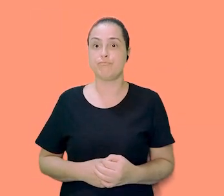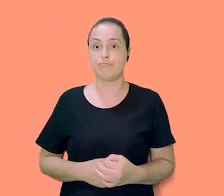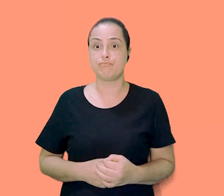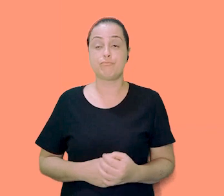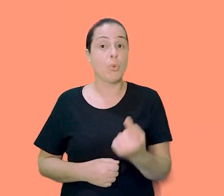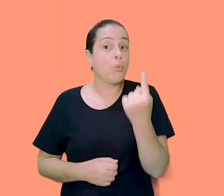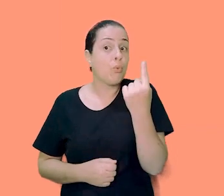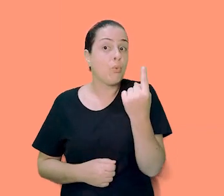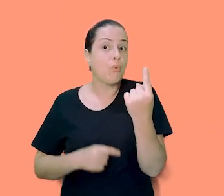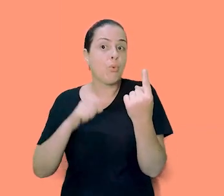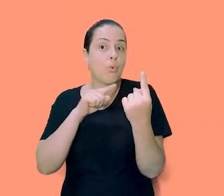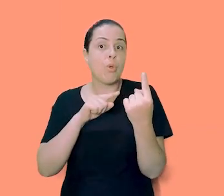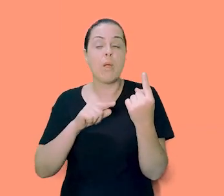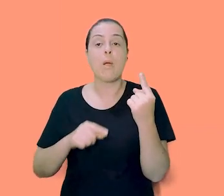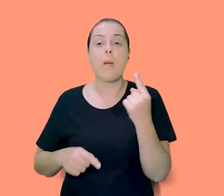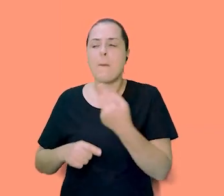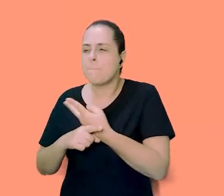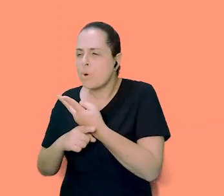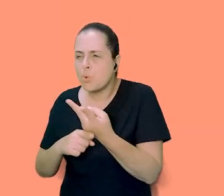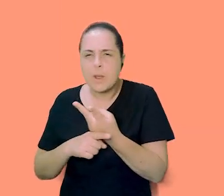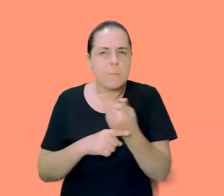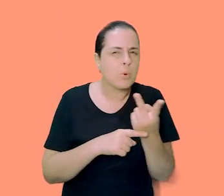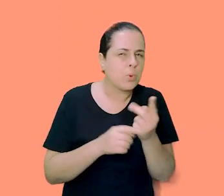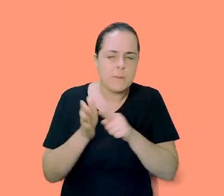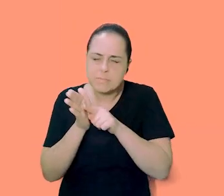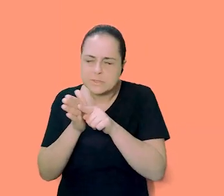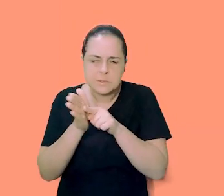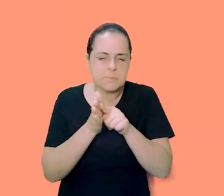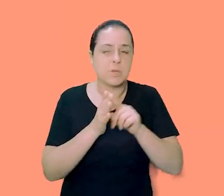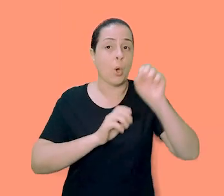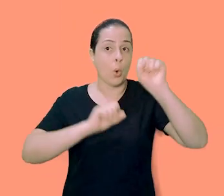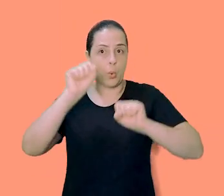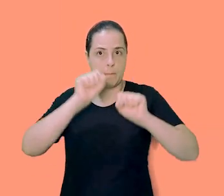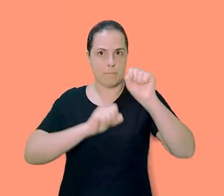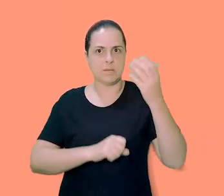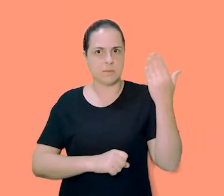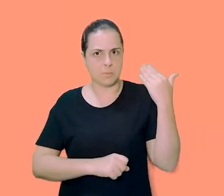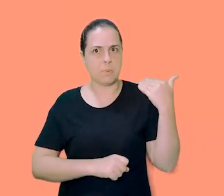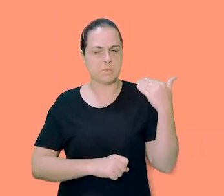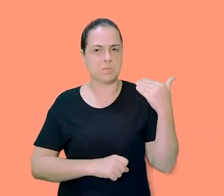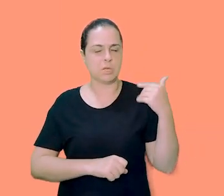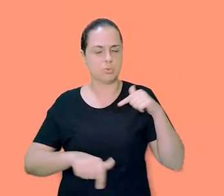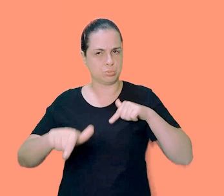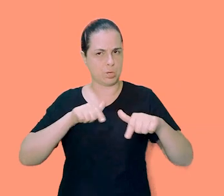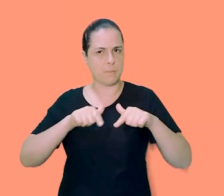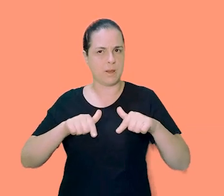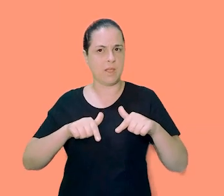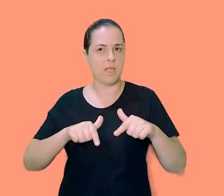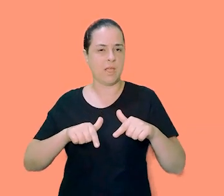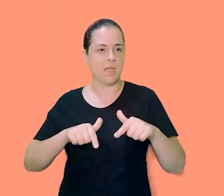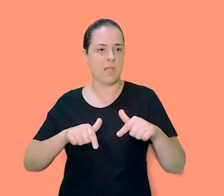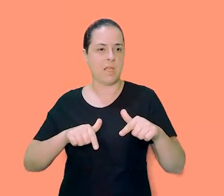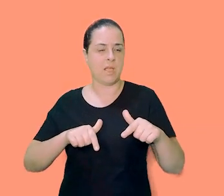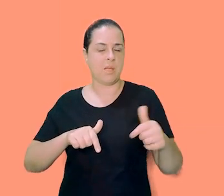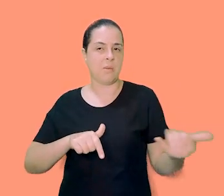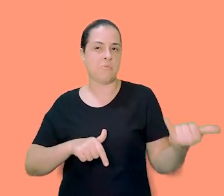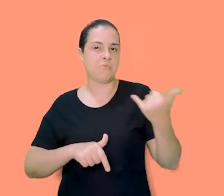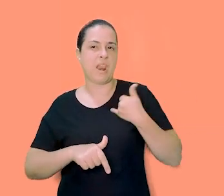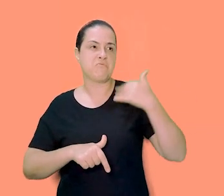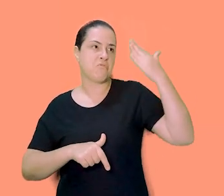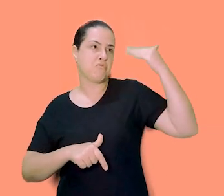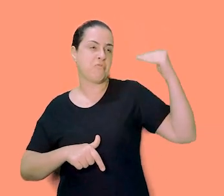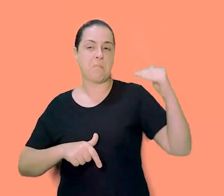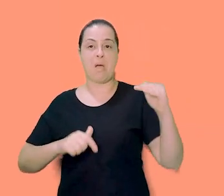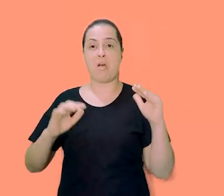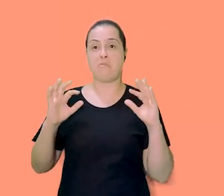Eu encontrei esse porque realmente eu procurei muito. Foi em uma empresa que eu trabalhei que ela era considerada top de inclusão, mas era assim,